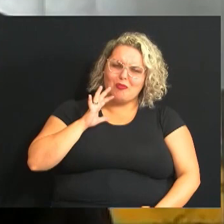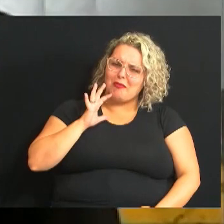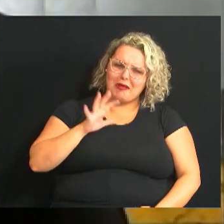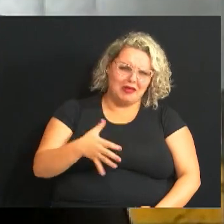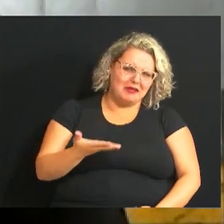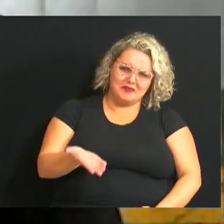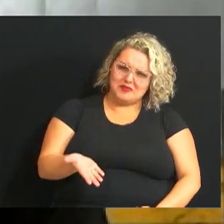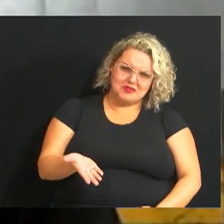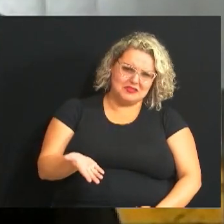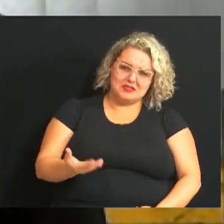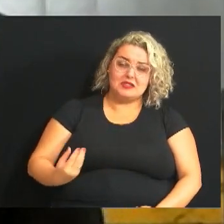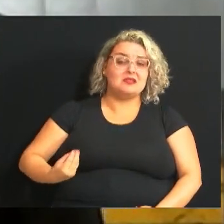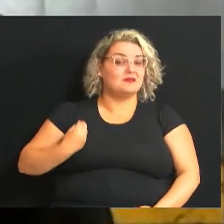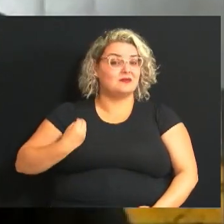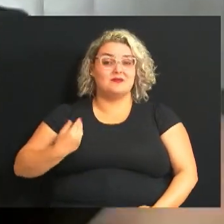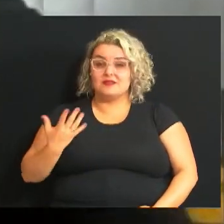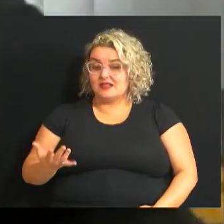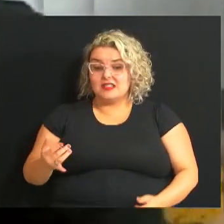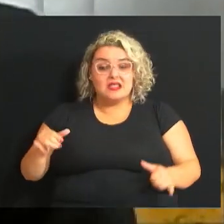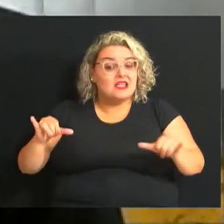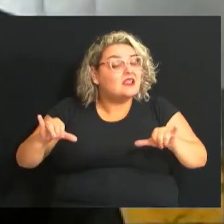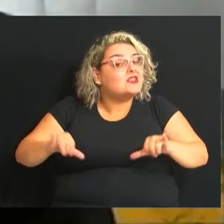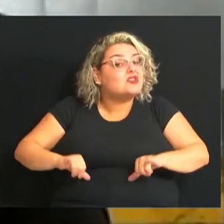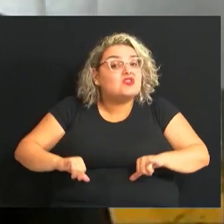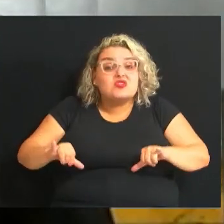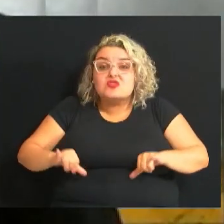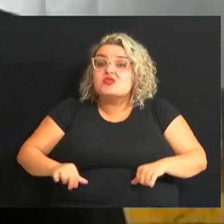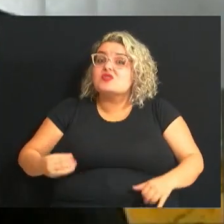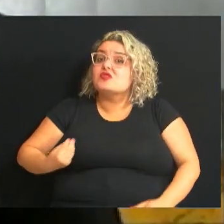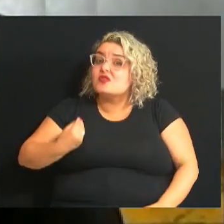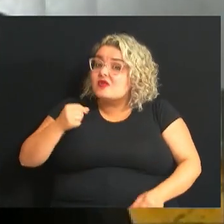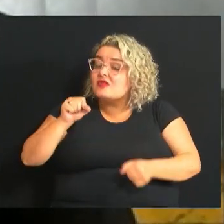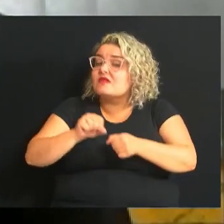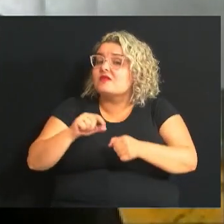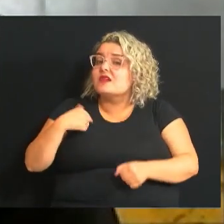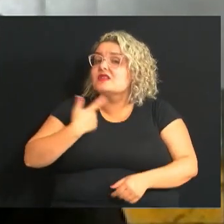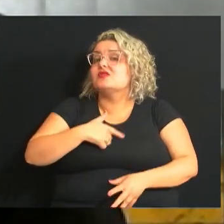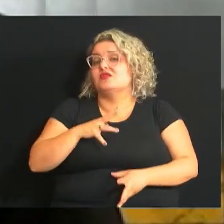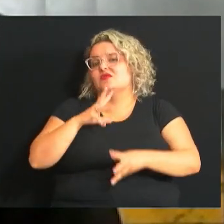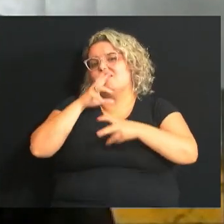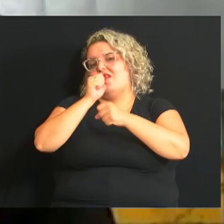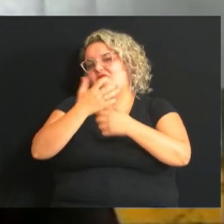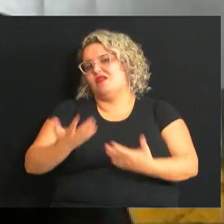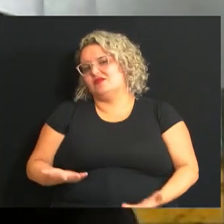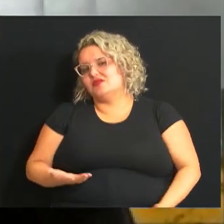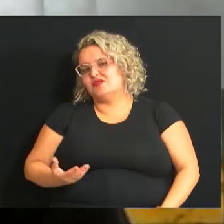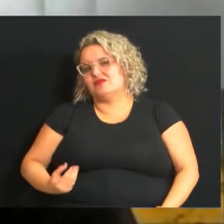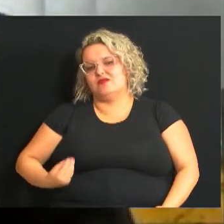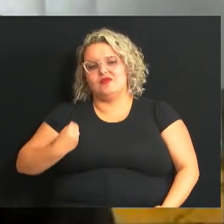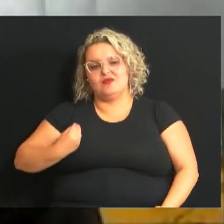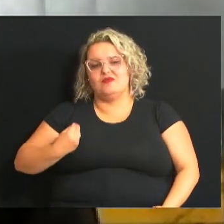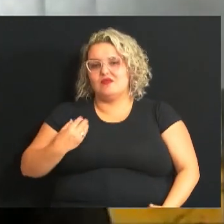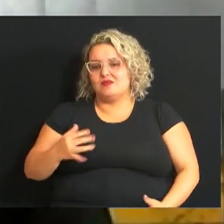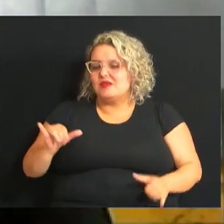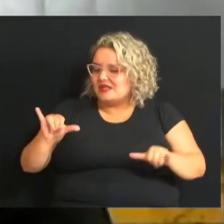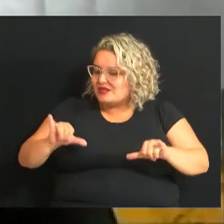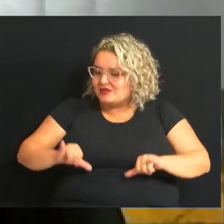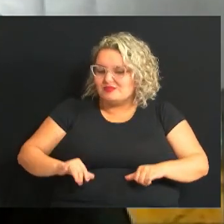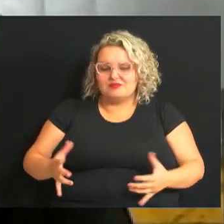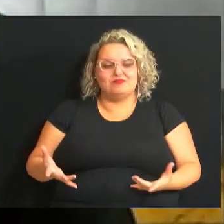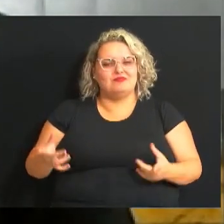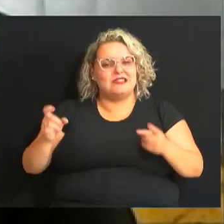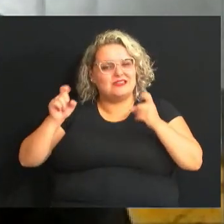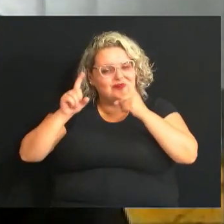a vida, e as dores da vida é o que nos fazem mais forte, né? Passar pela dor, passar pelo espinho, pelo